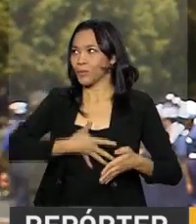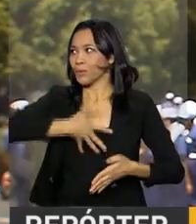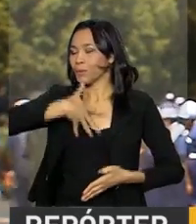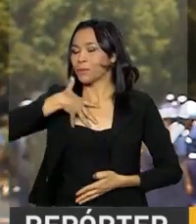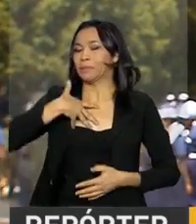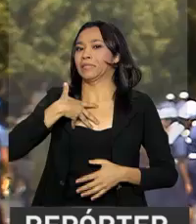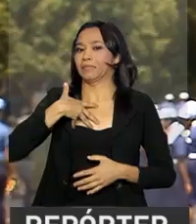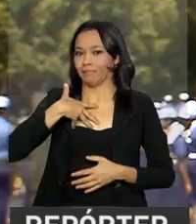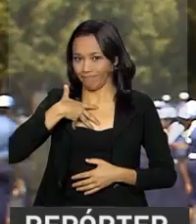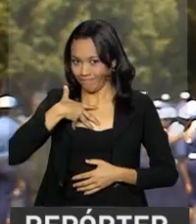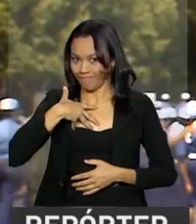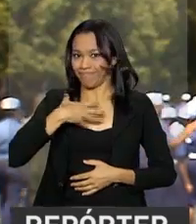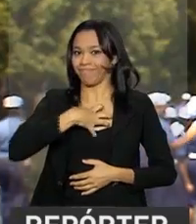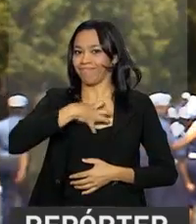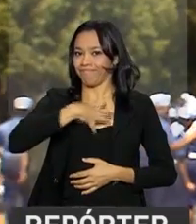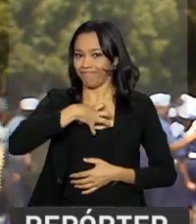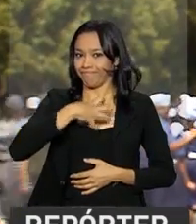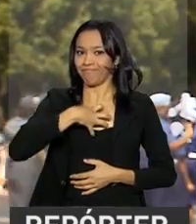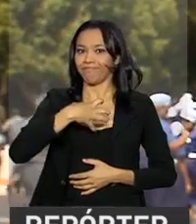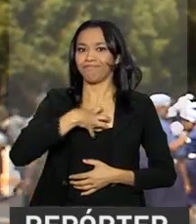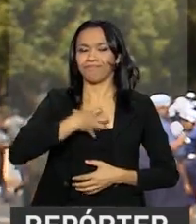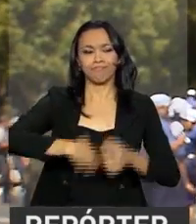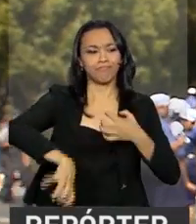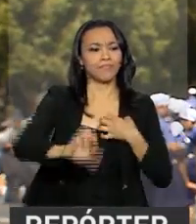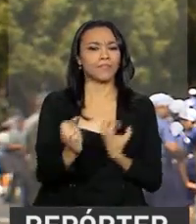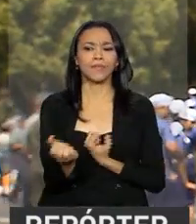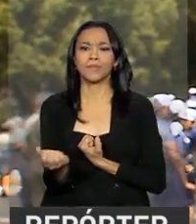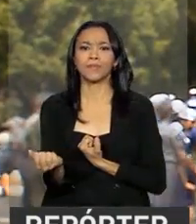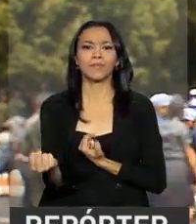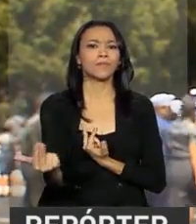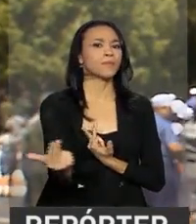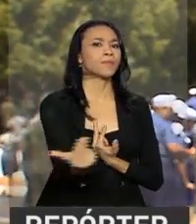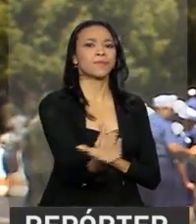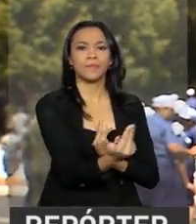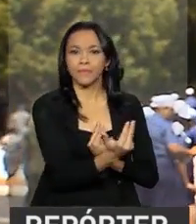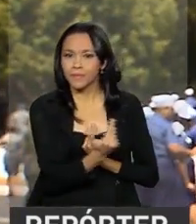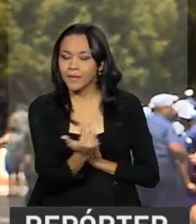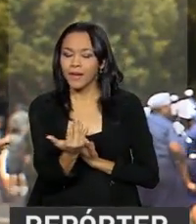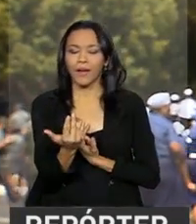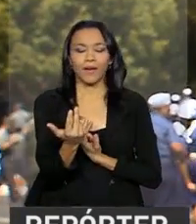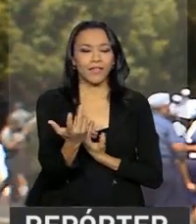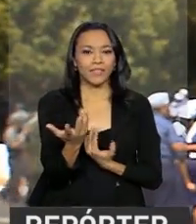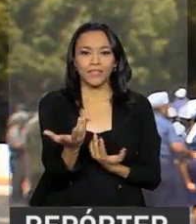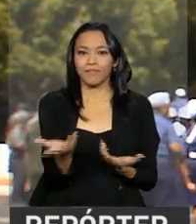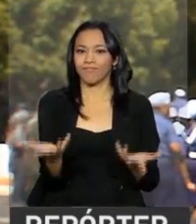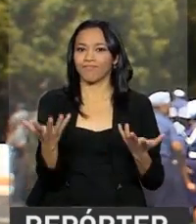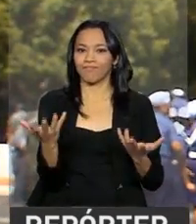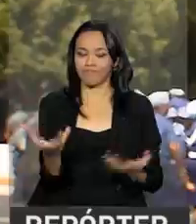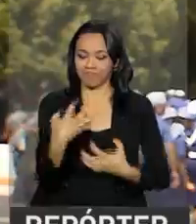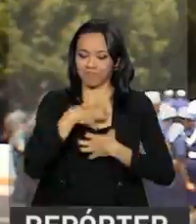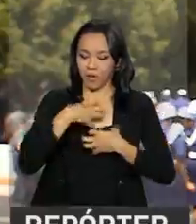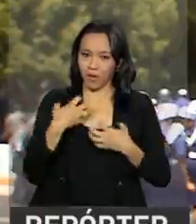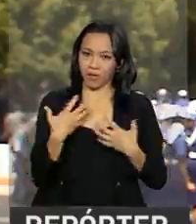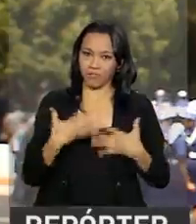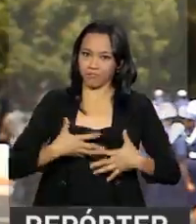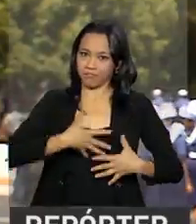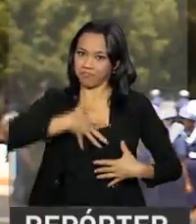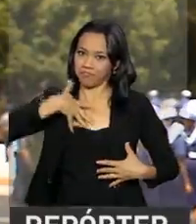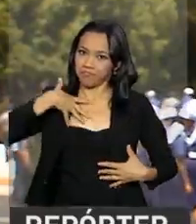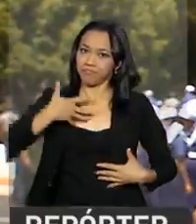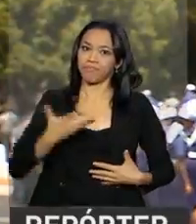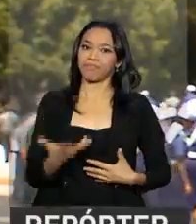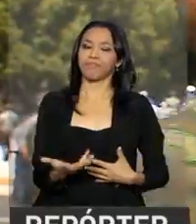despertar esses esse sentimento na população nos traz grande honra e